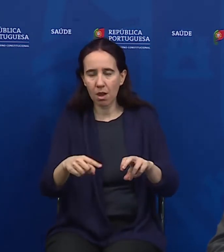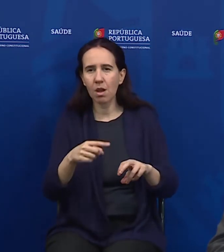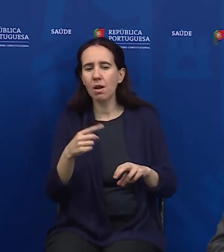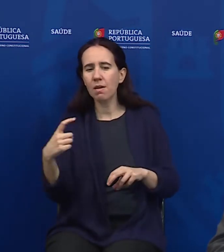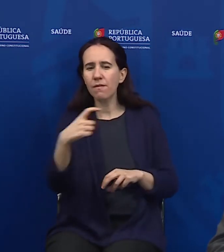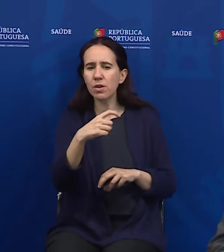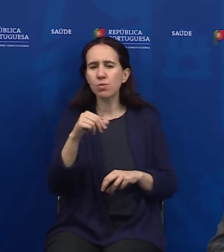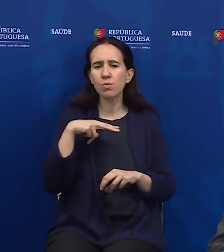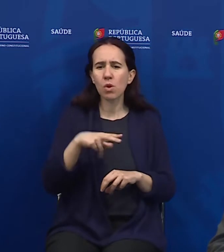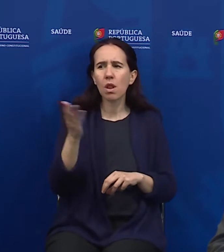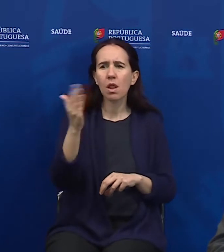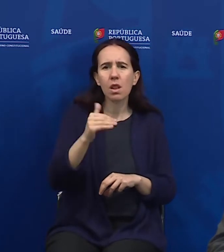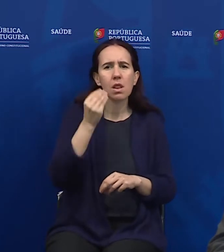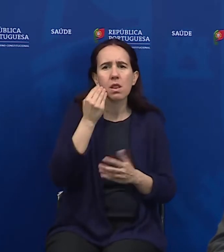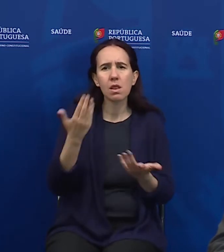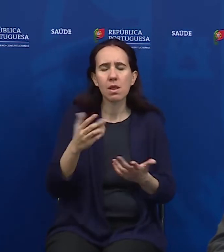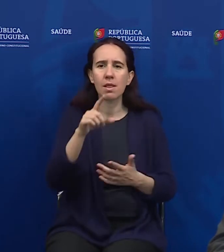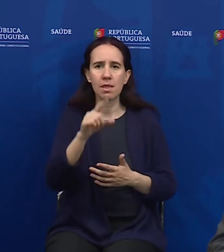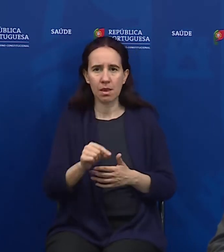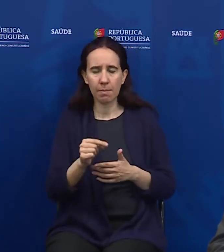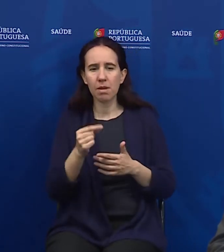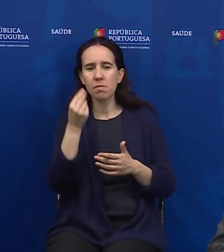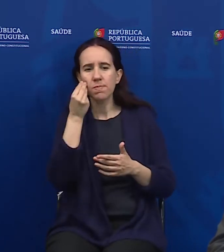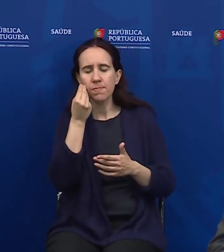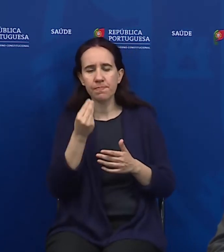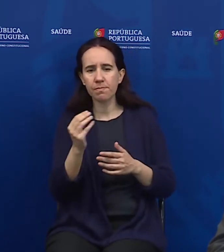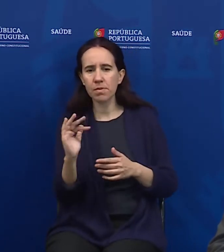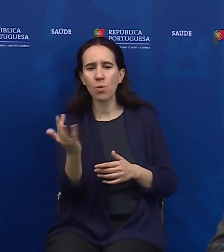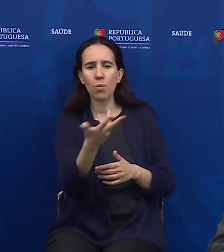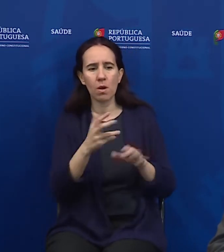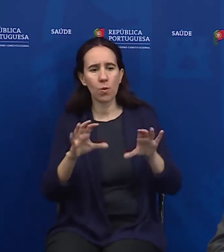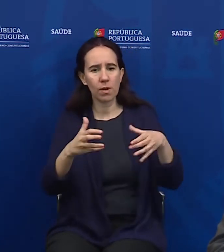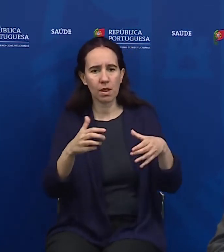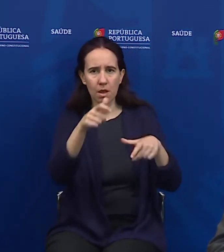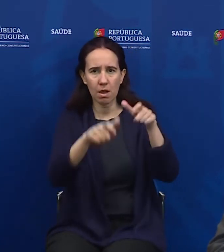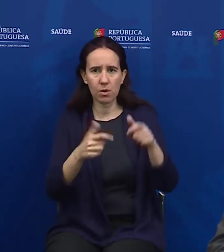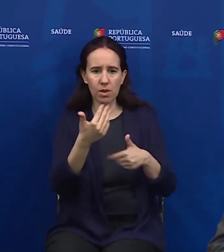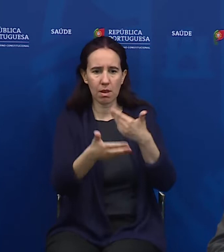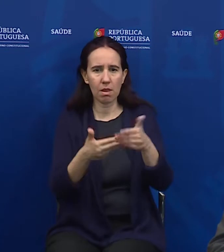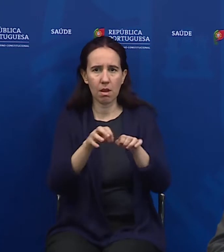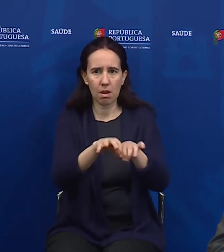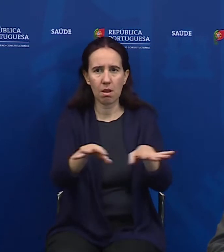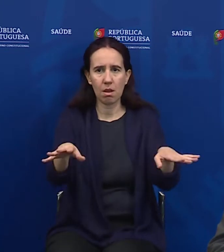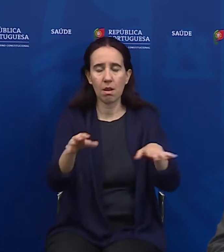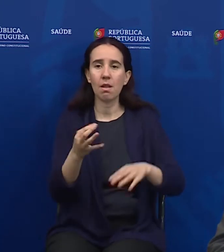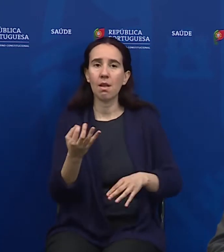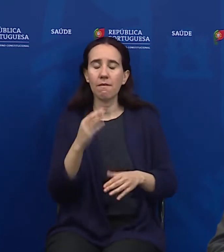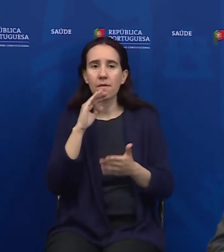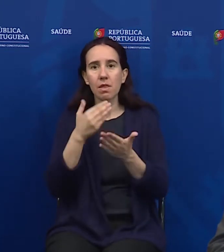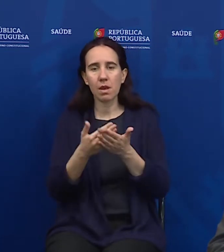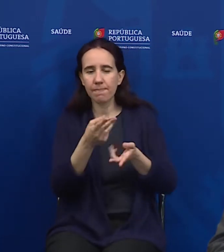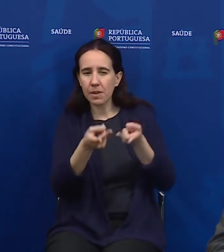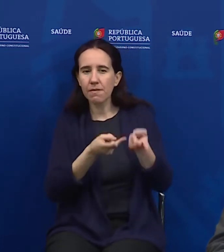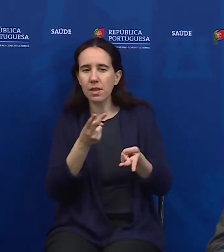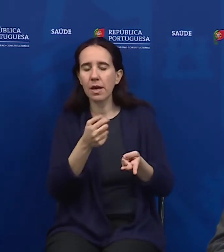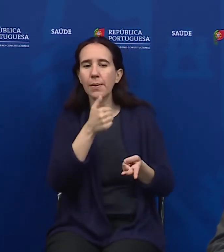do vírus em Portugal, a escala e cronologia da transmissão comunitária, o que não só permitirá